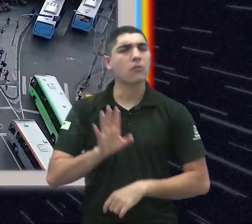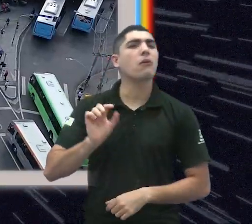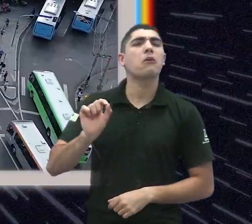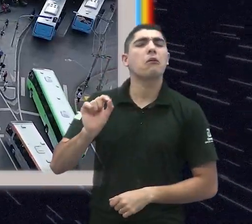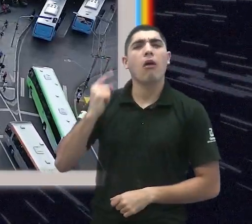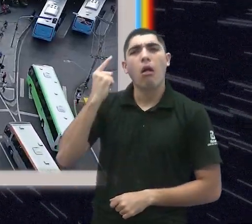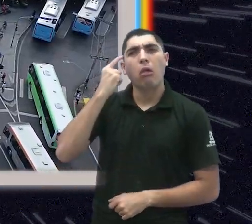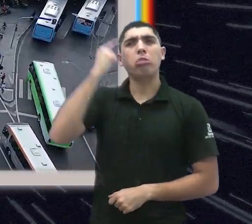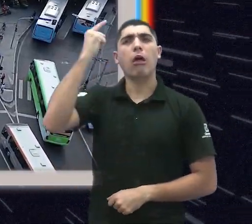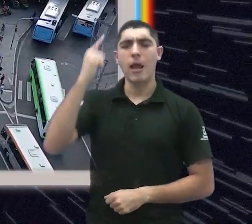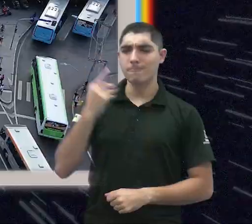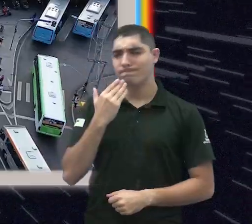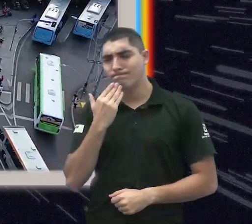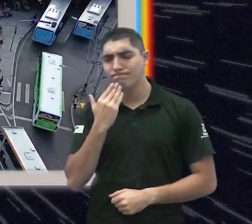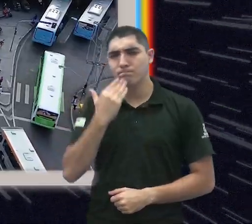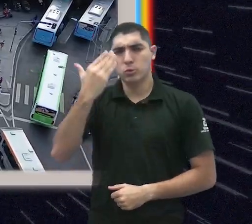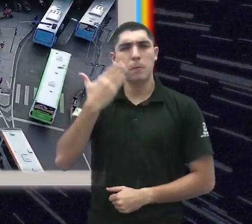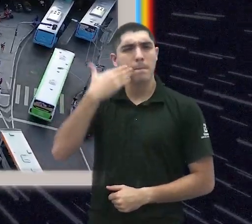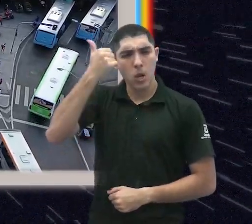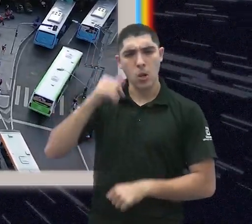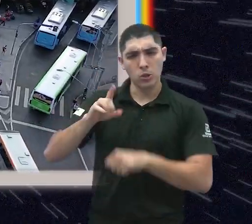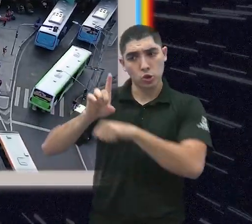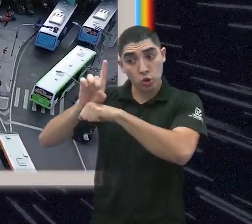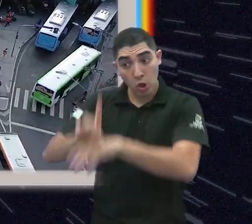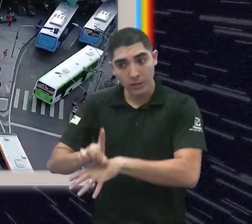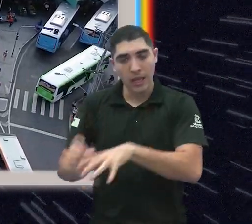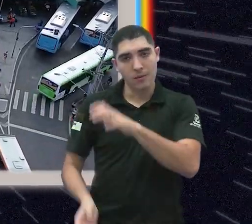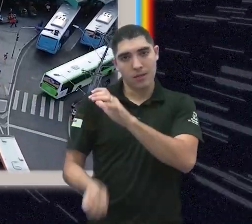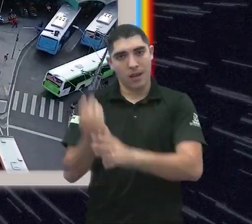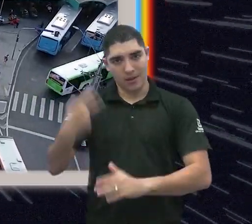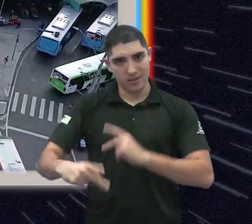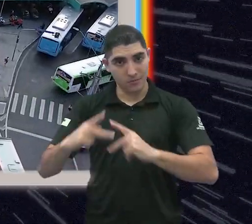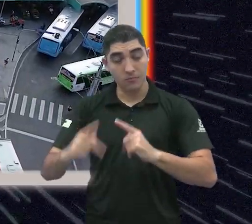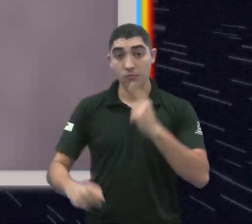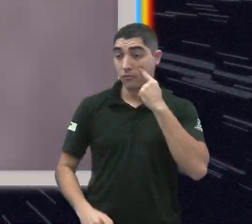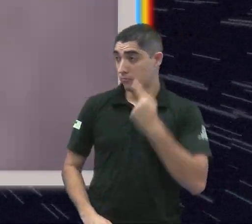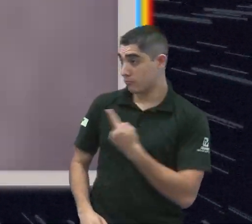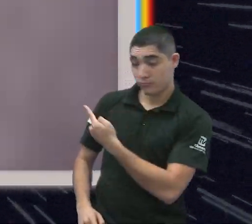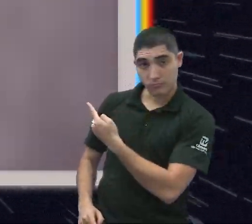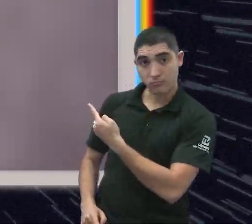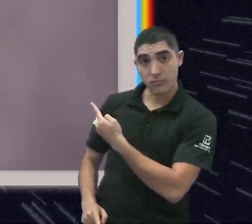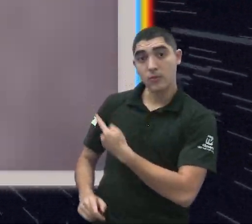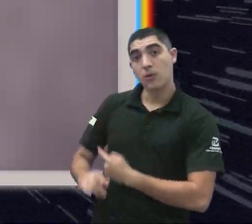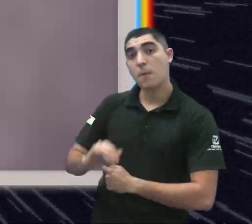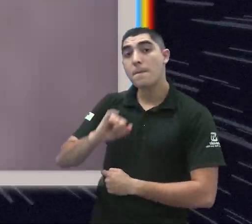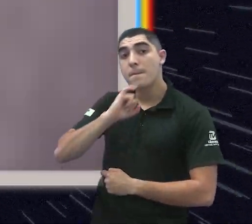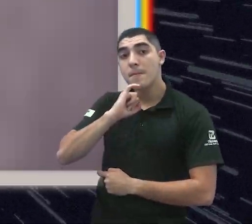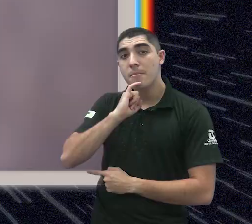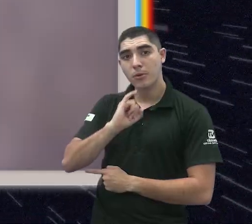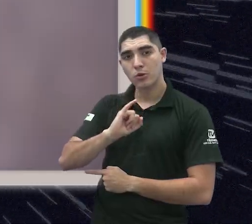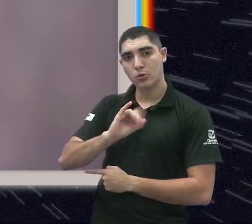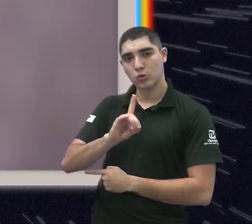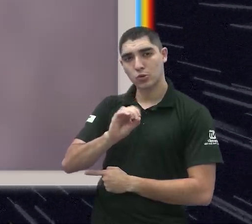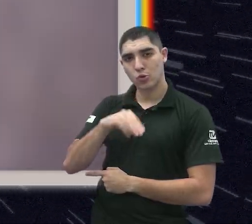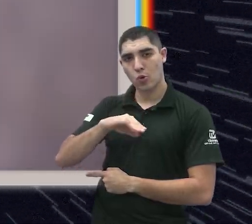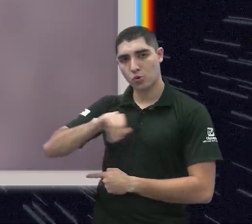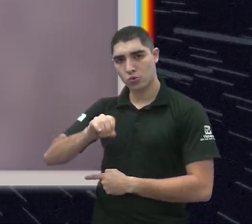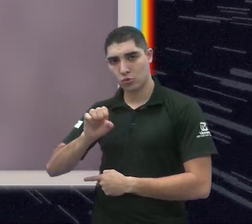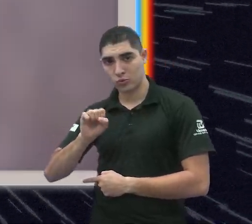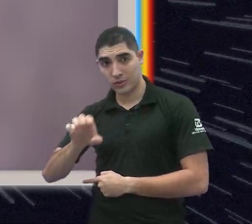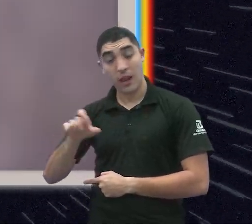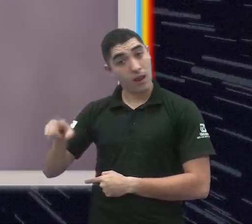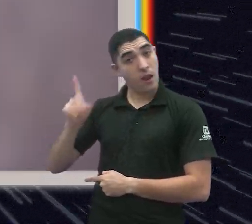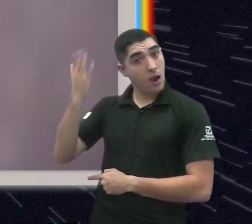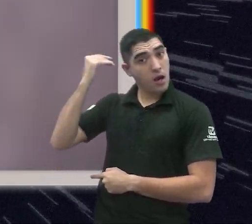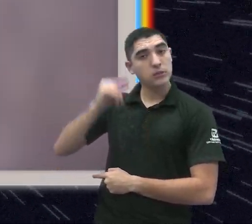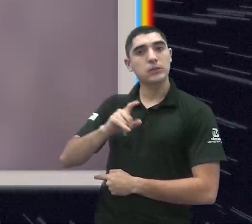e elaborou o pedido para a criação de uma diocese em São José dos Campos foi Dom José Antônio do Couto, então